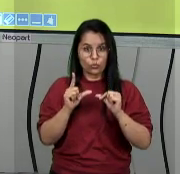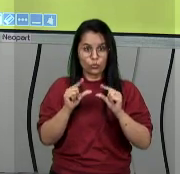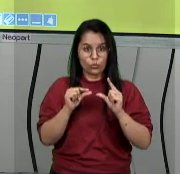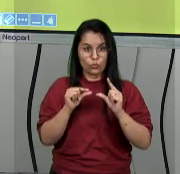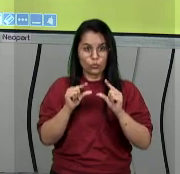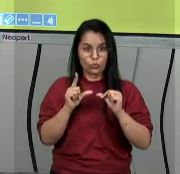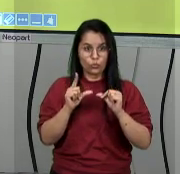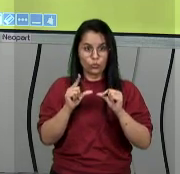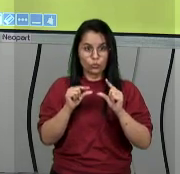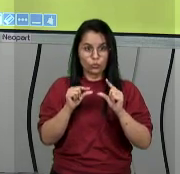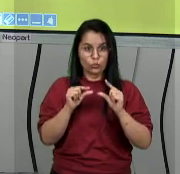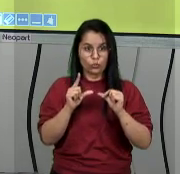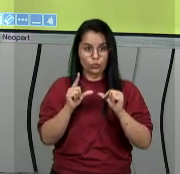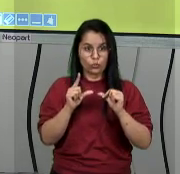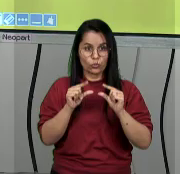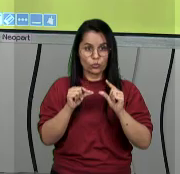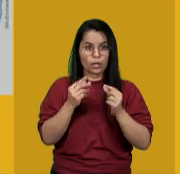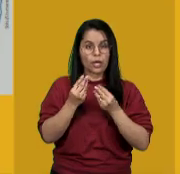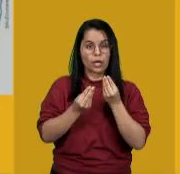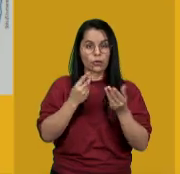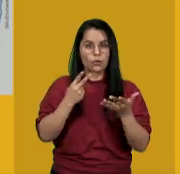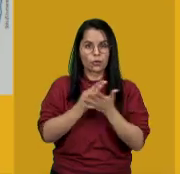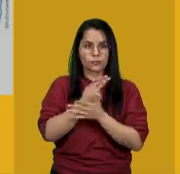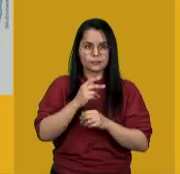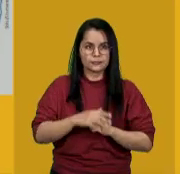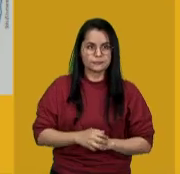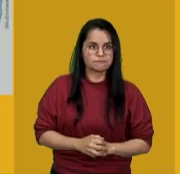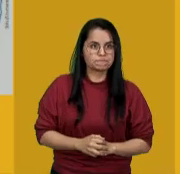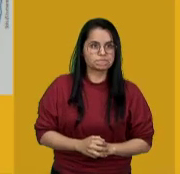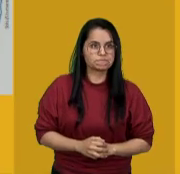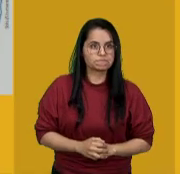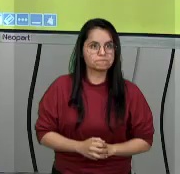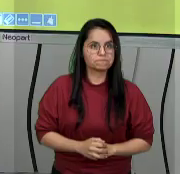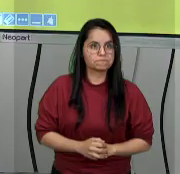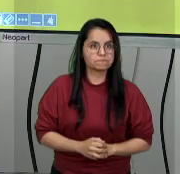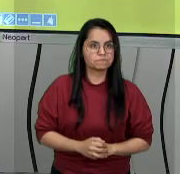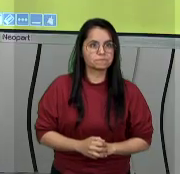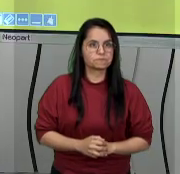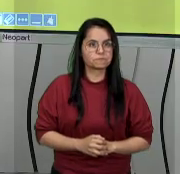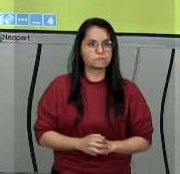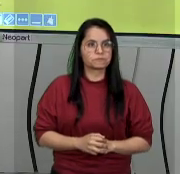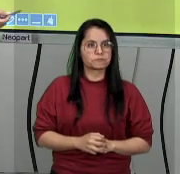um contrai, o outro relaxa.